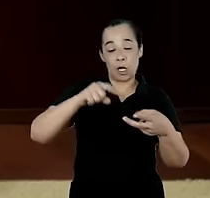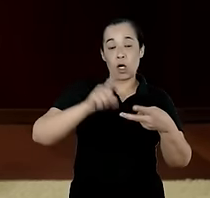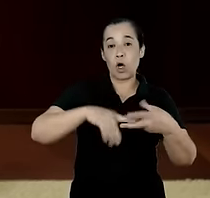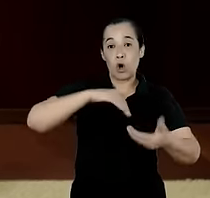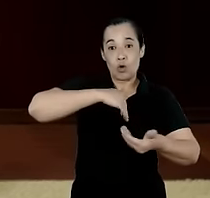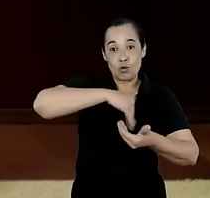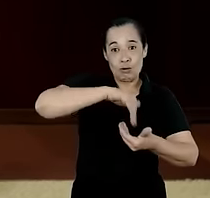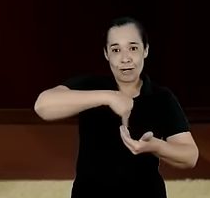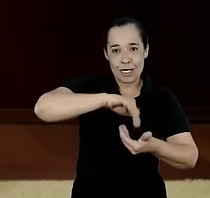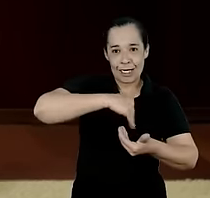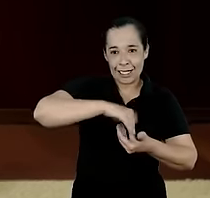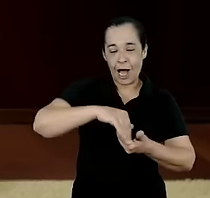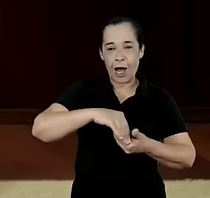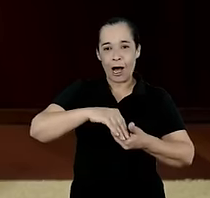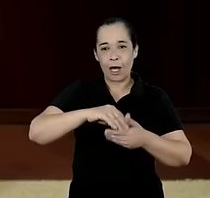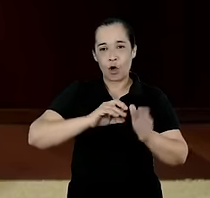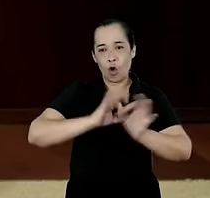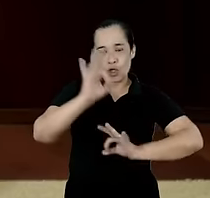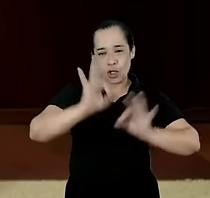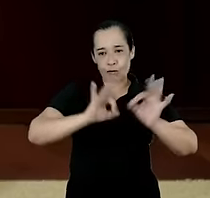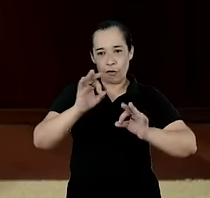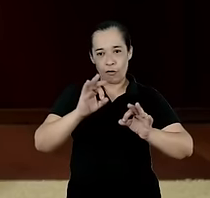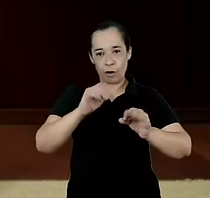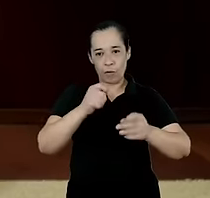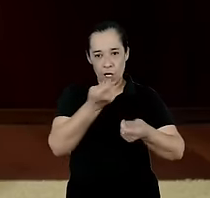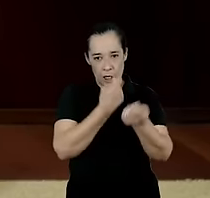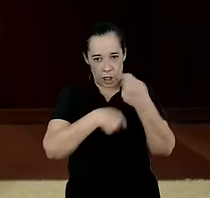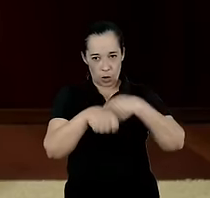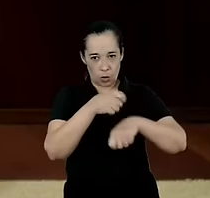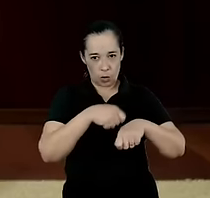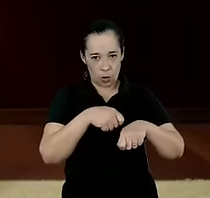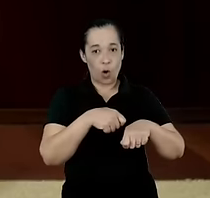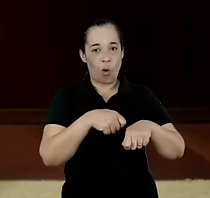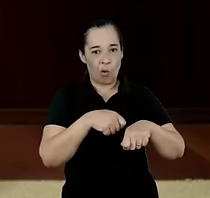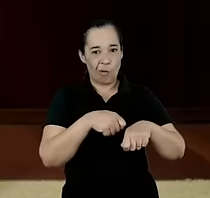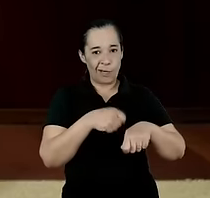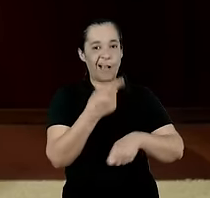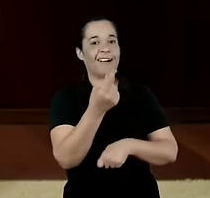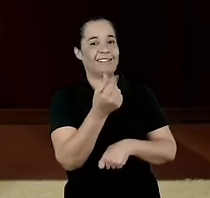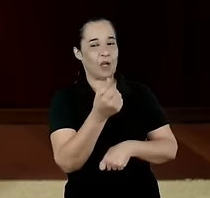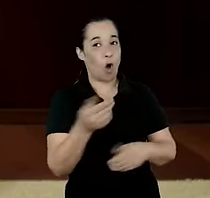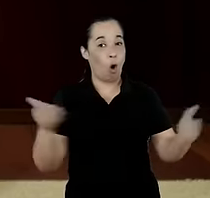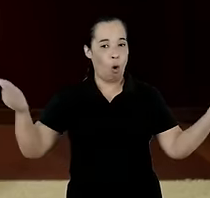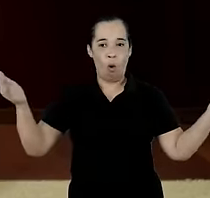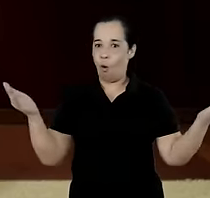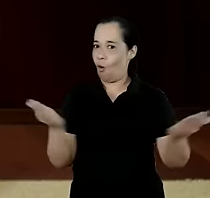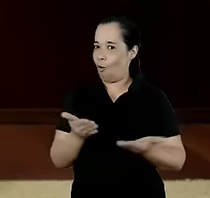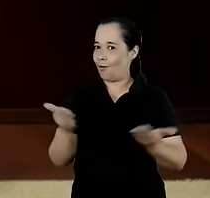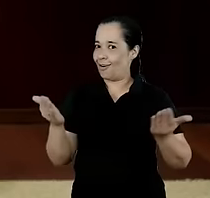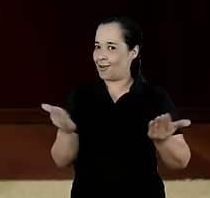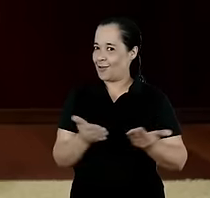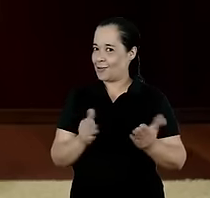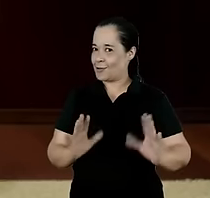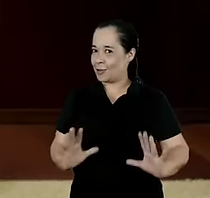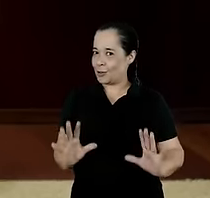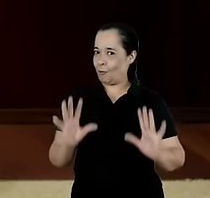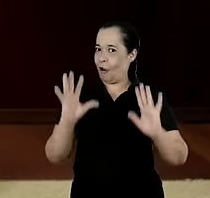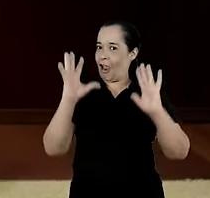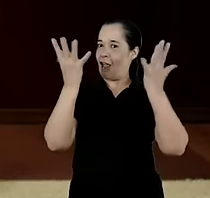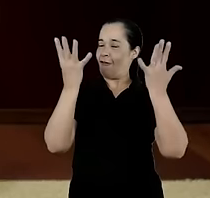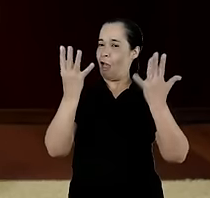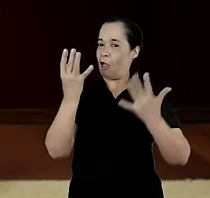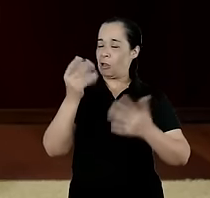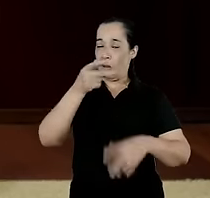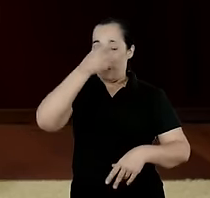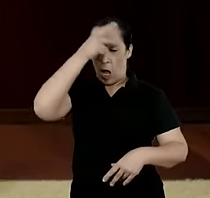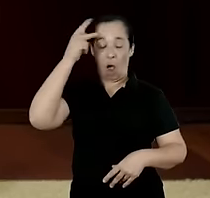eh do da Fazenda Então puxa de novo hoje o evento tá bastante peso junto com o gudi